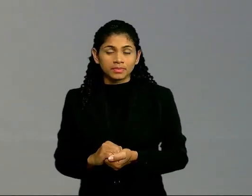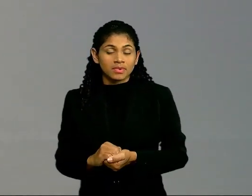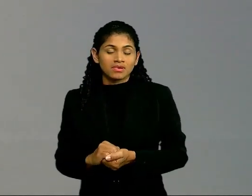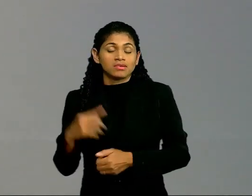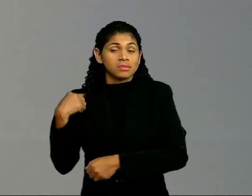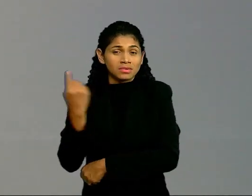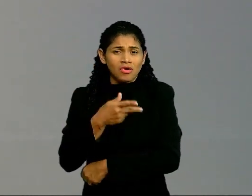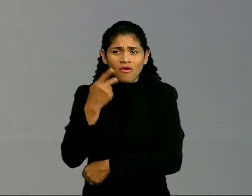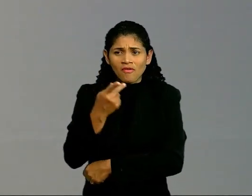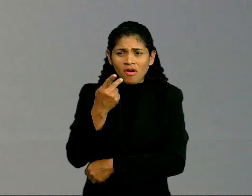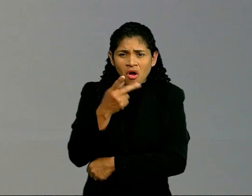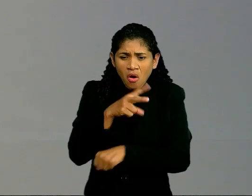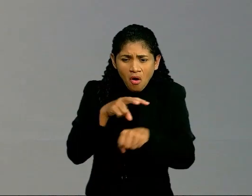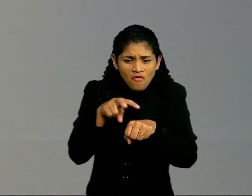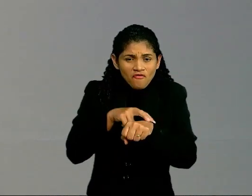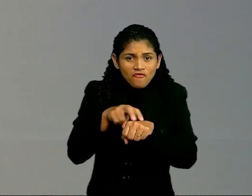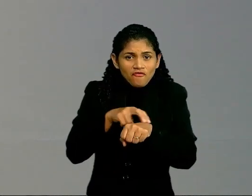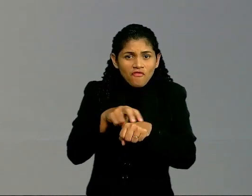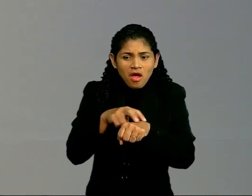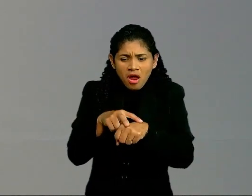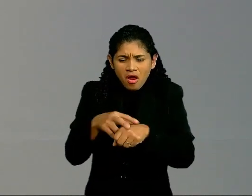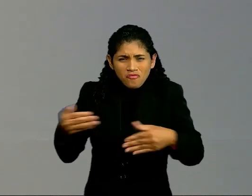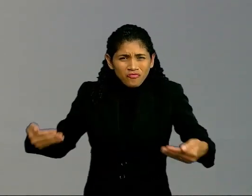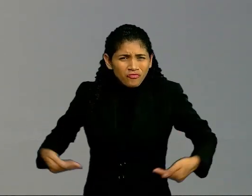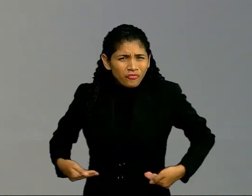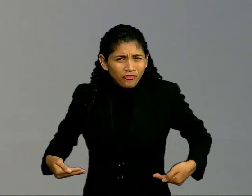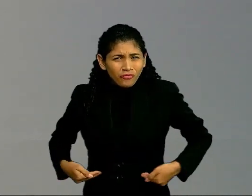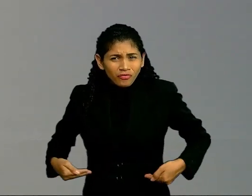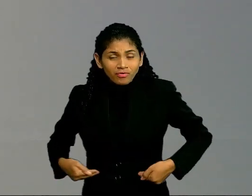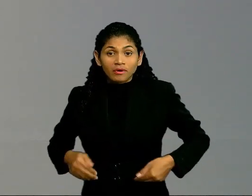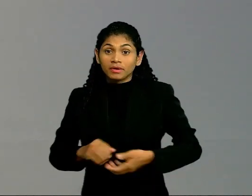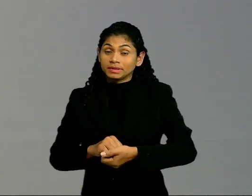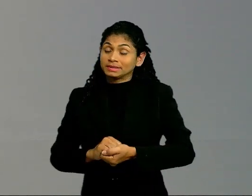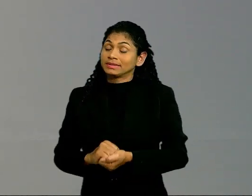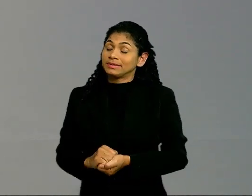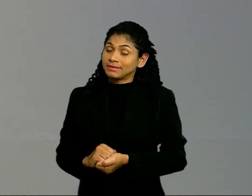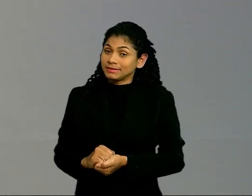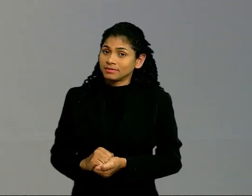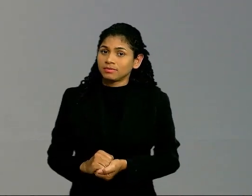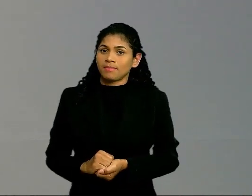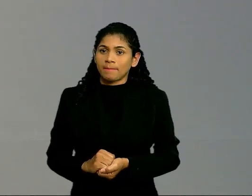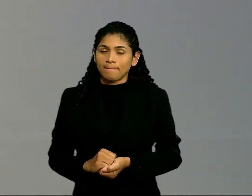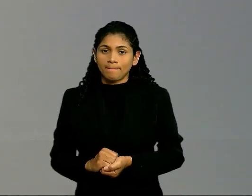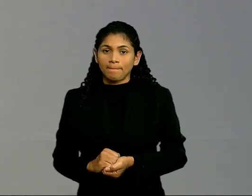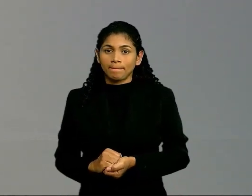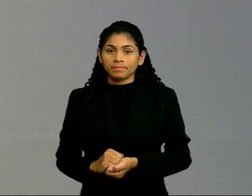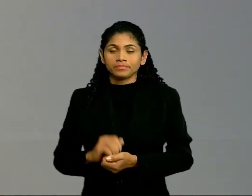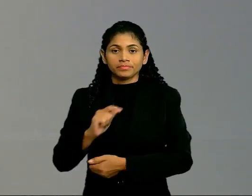de fome. Como é que isso aparece na obra? Lembrando que a gente tem a Carolina, pessoal, como uma